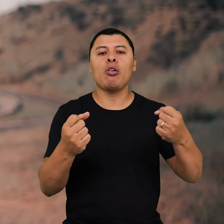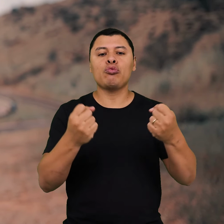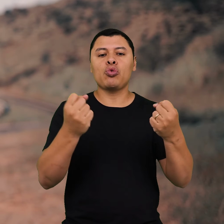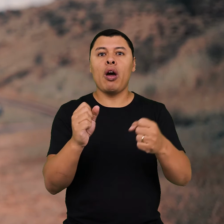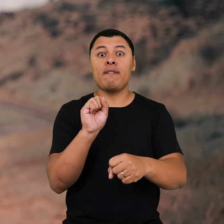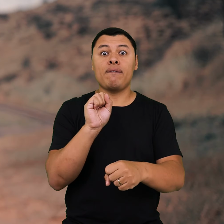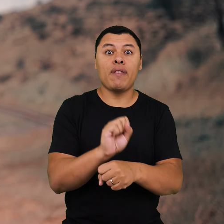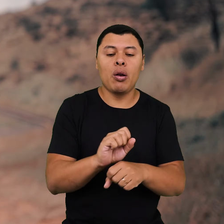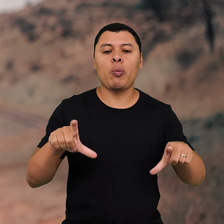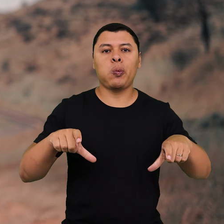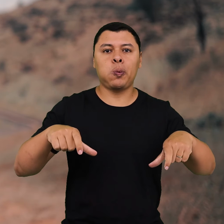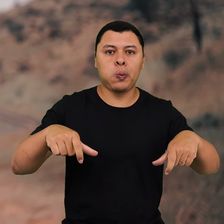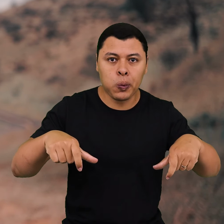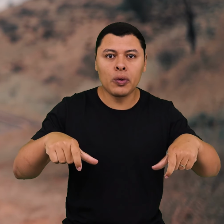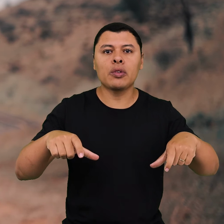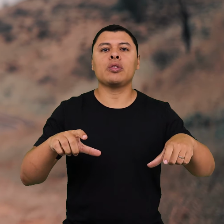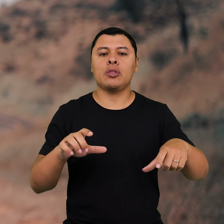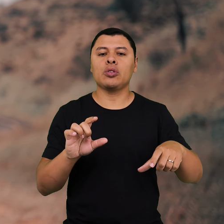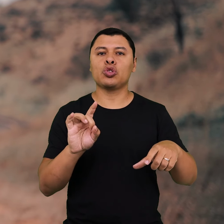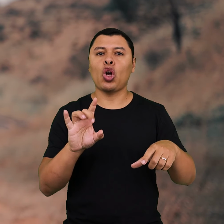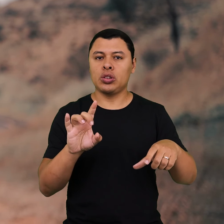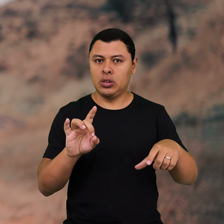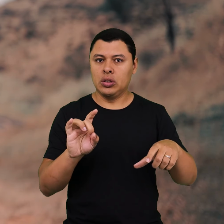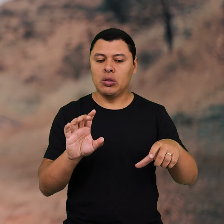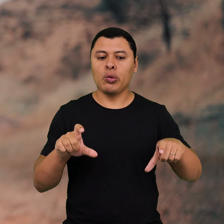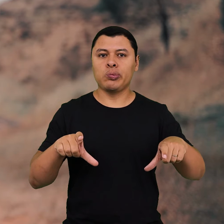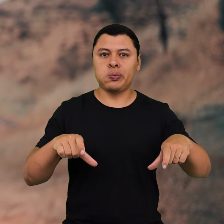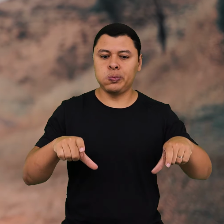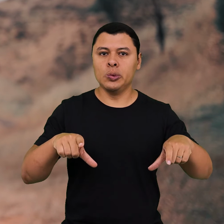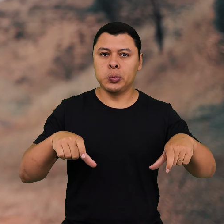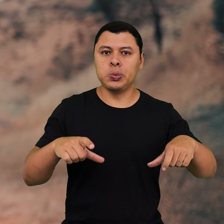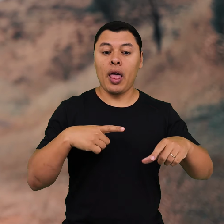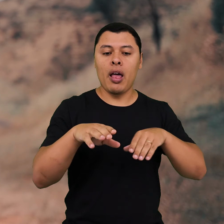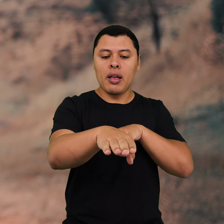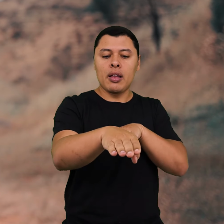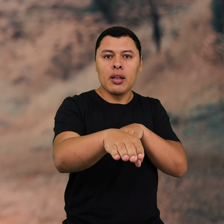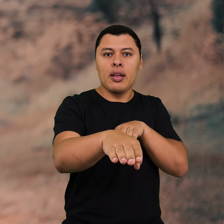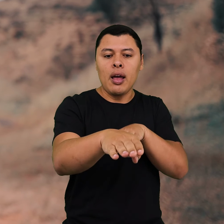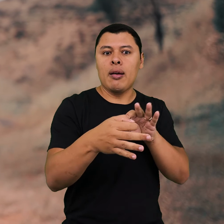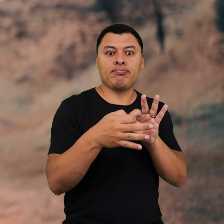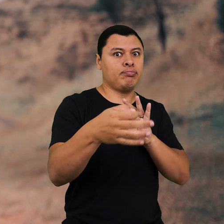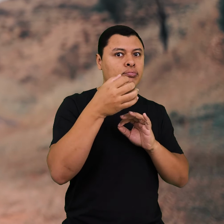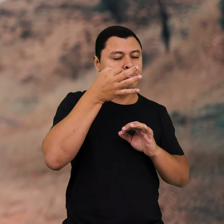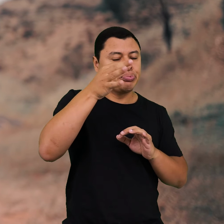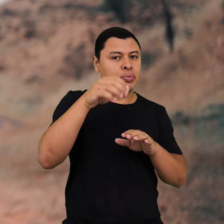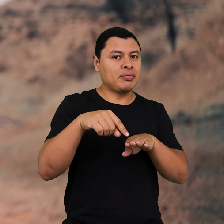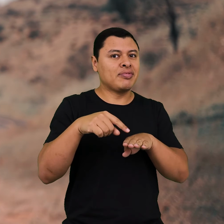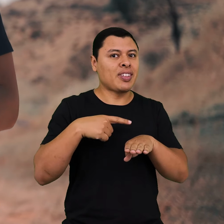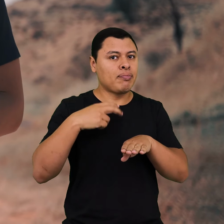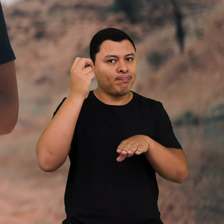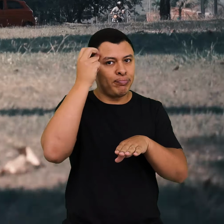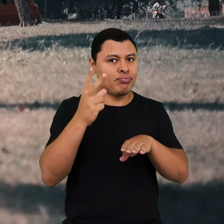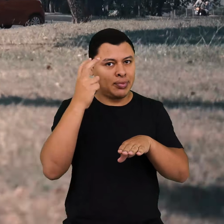frenagem emergencial semi-autônomo parcial, né? Ele não vai até a parada completa, mas ajuda a mitigar os danos ou mesmo ferimentos no caso